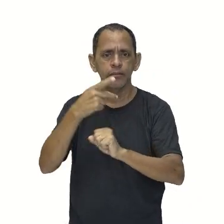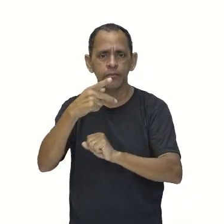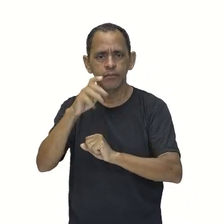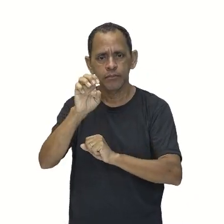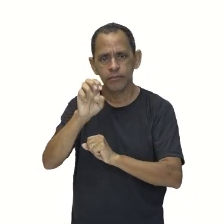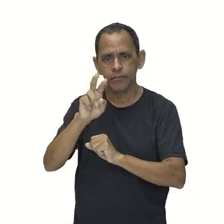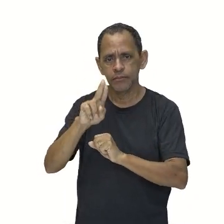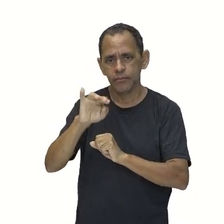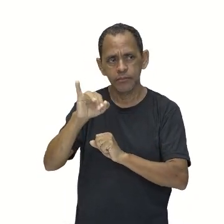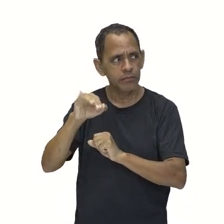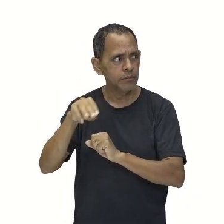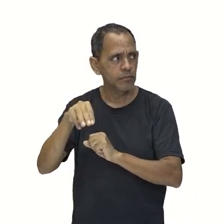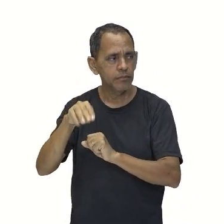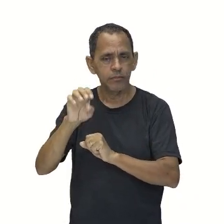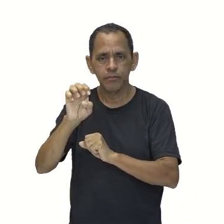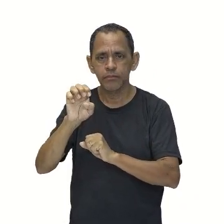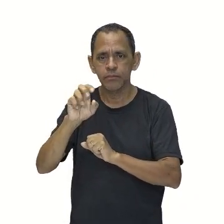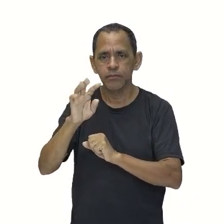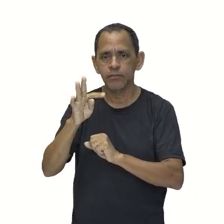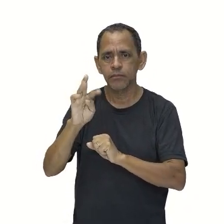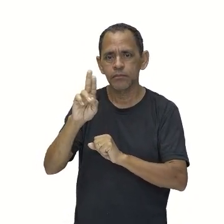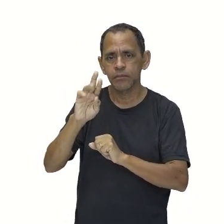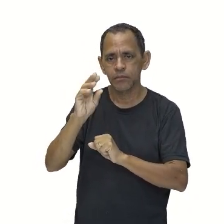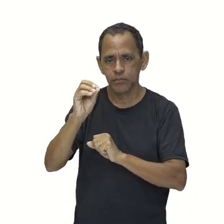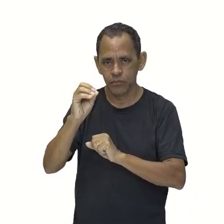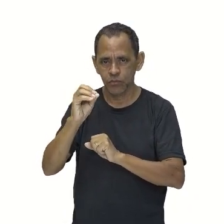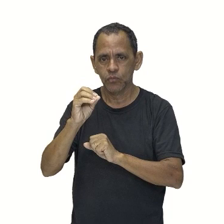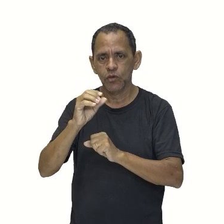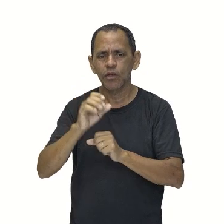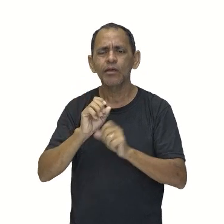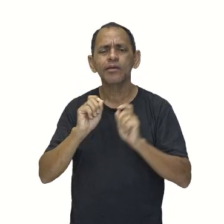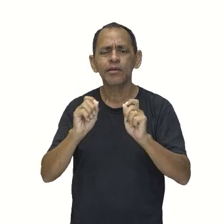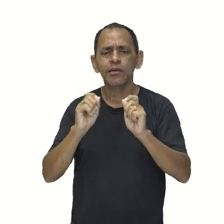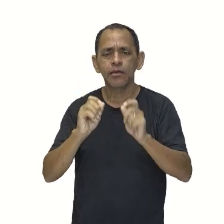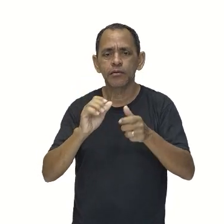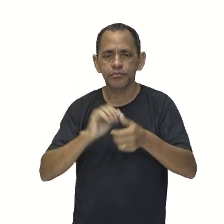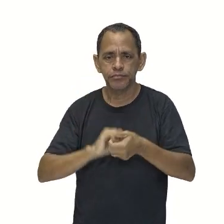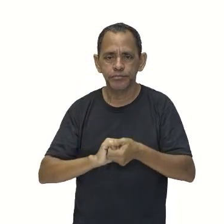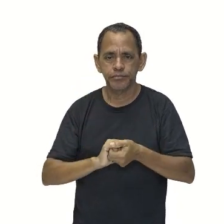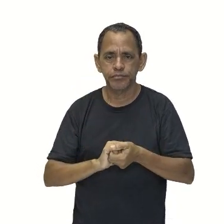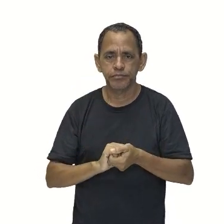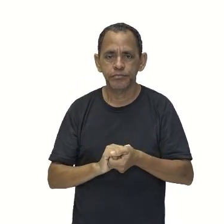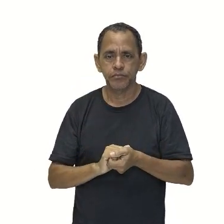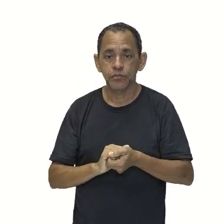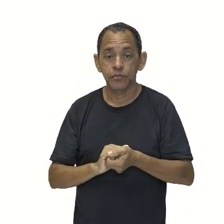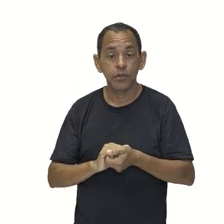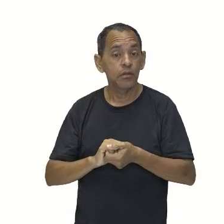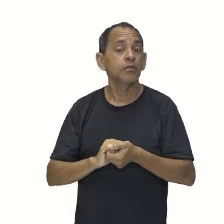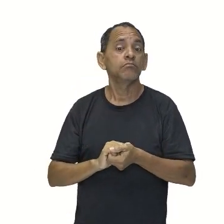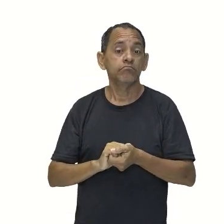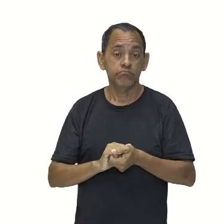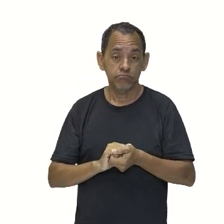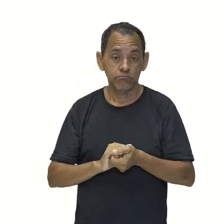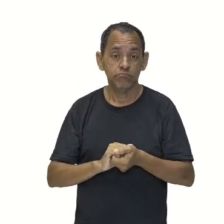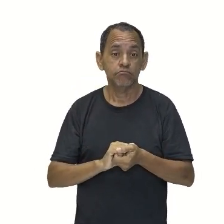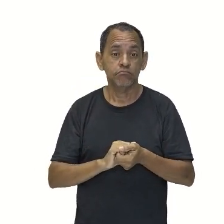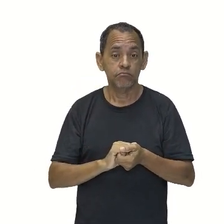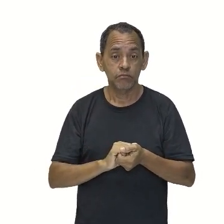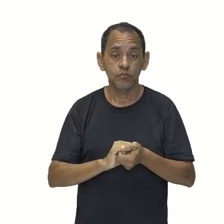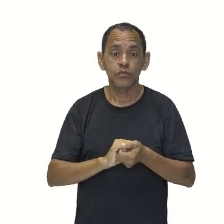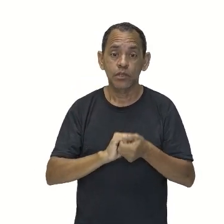perímetro dele, expressão do perímetro. O que é o perímetro? É a soma